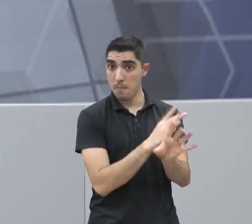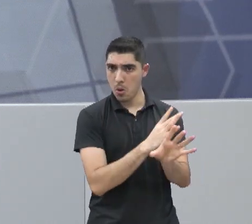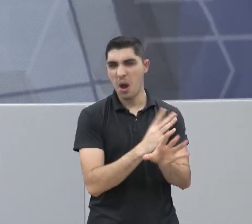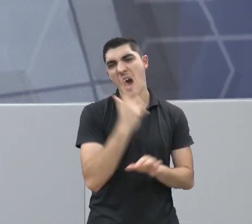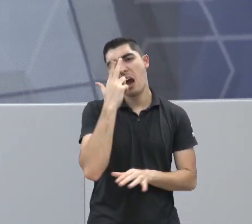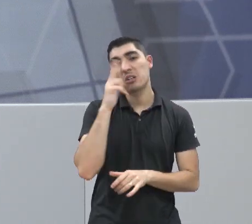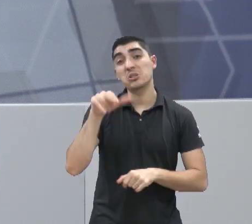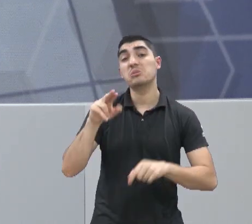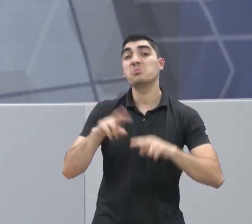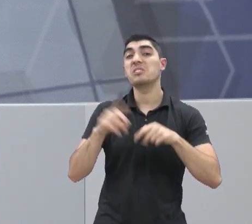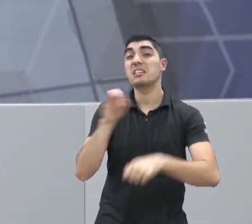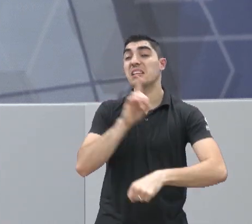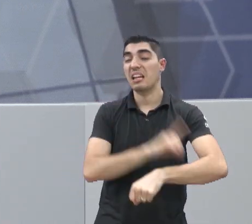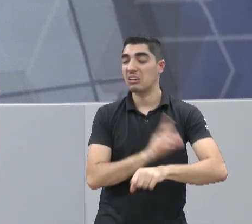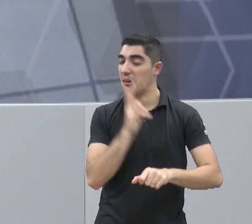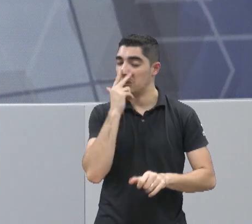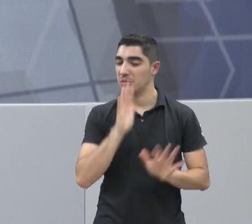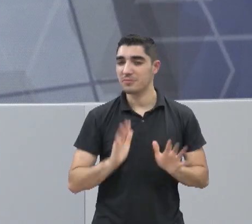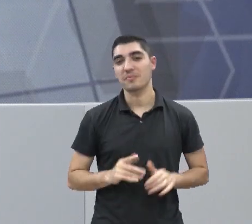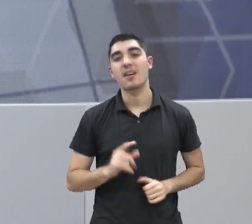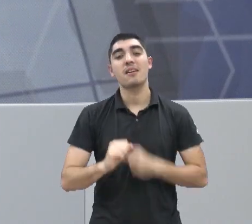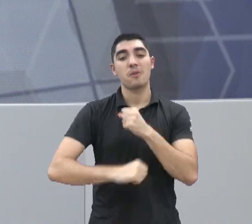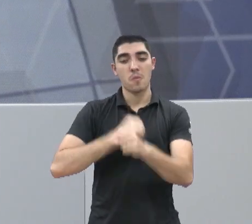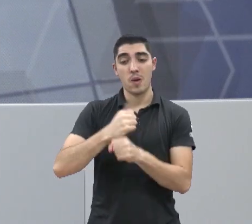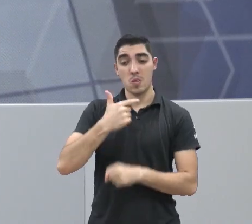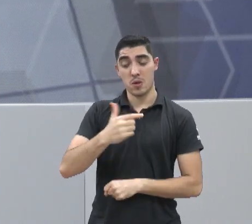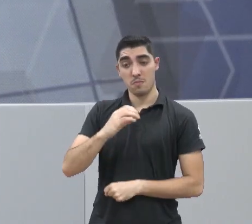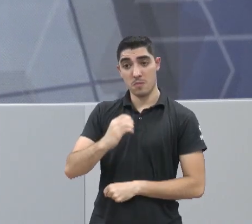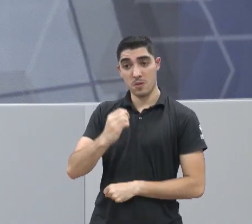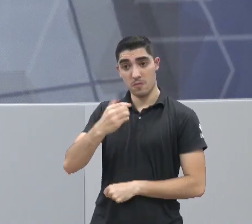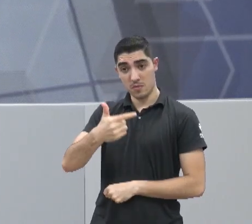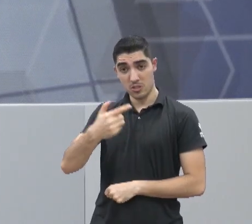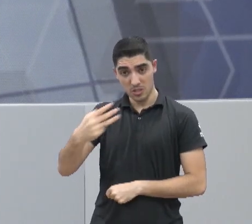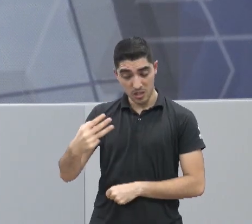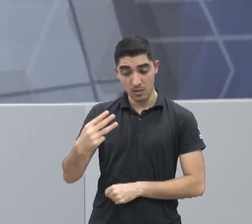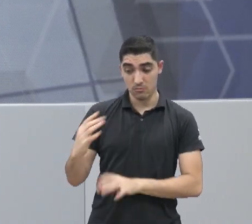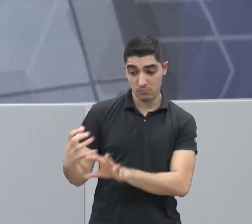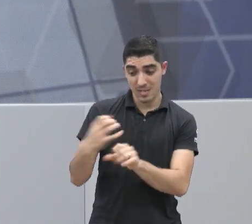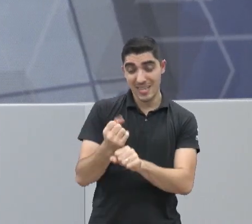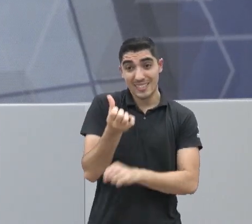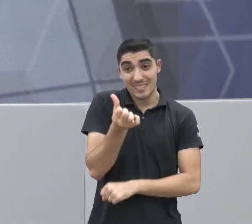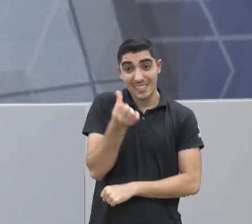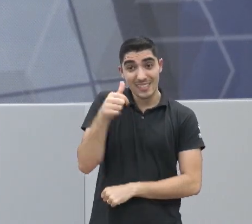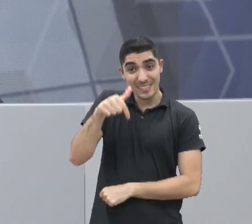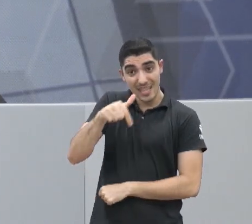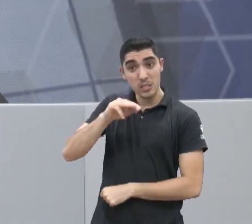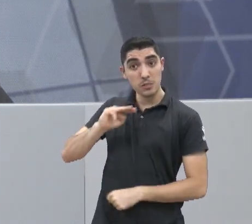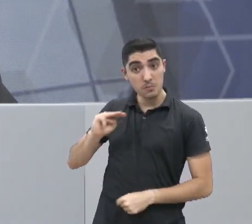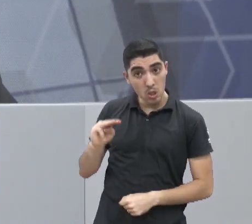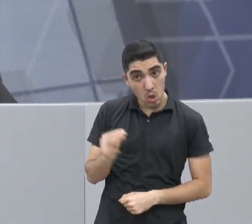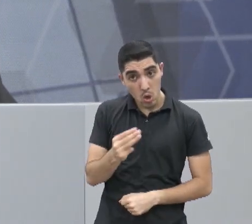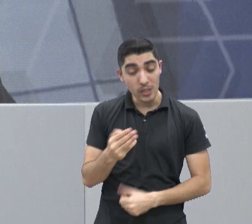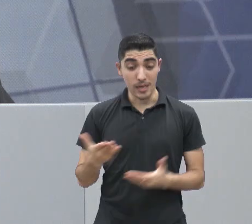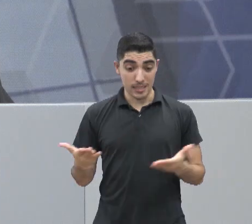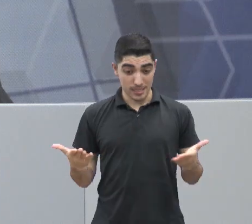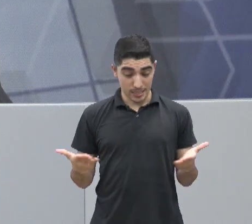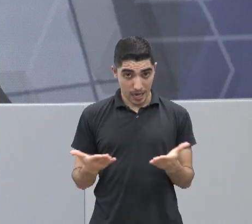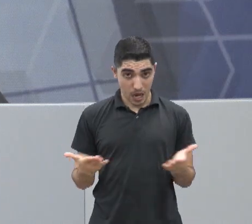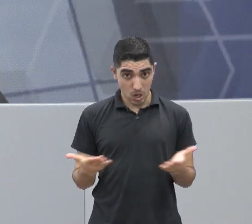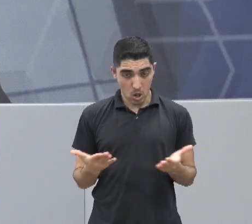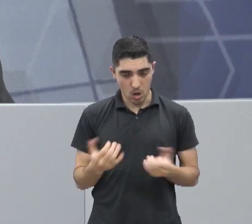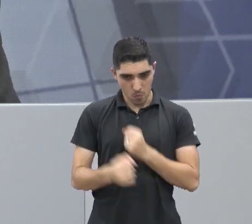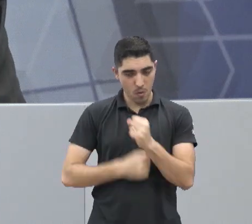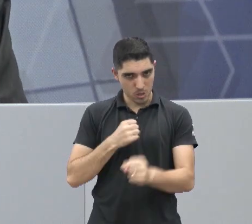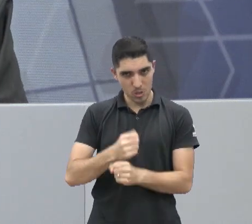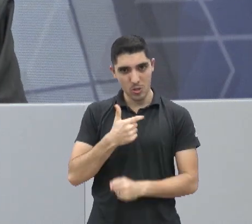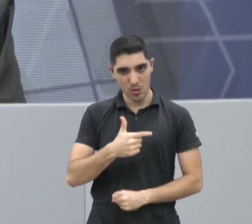né? Em 2023, 67 milhões e 19. E agora, em 2024,